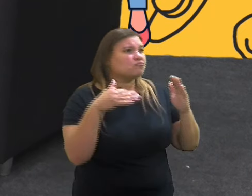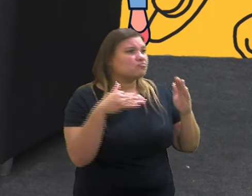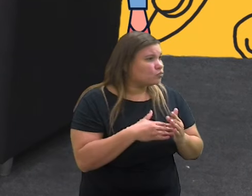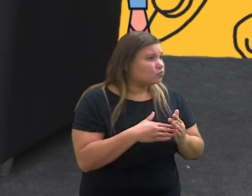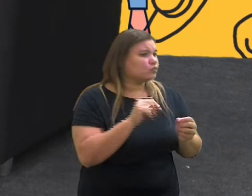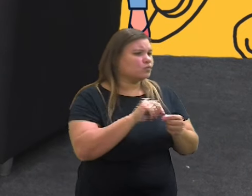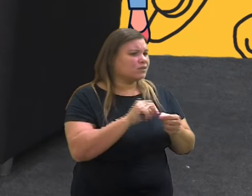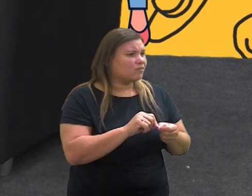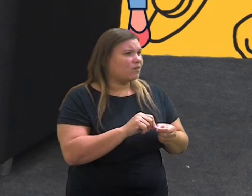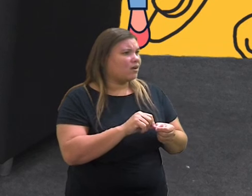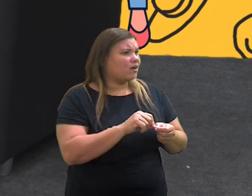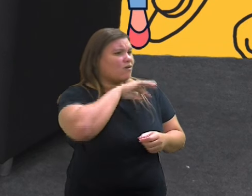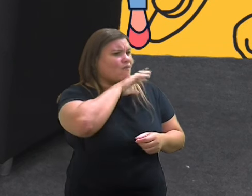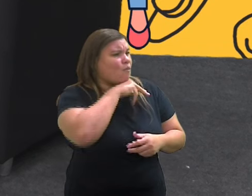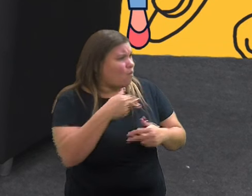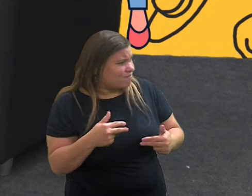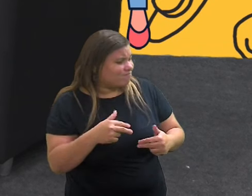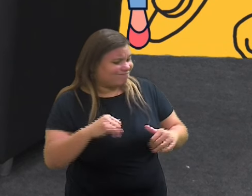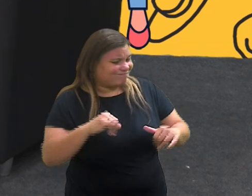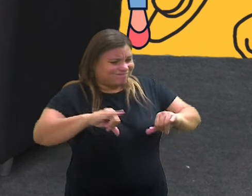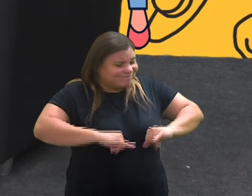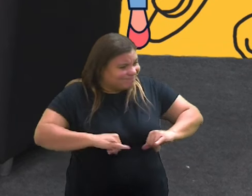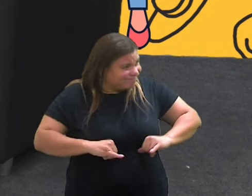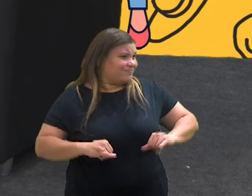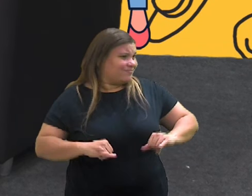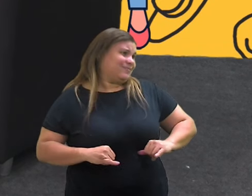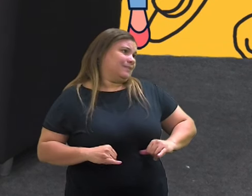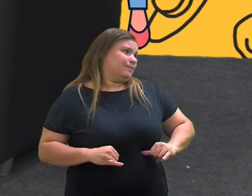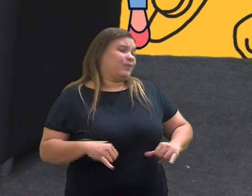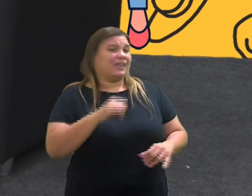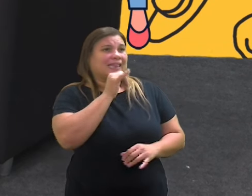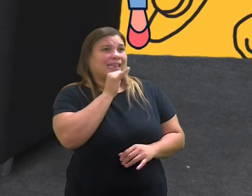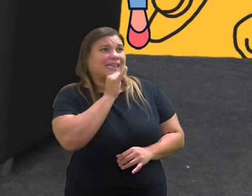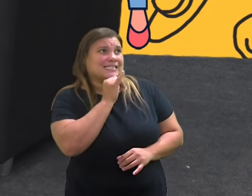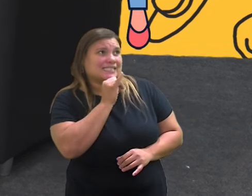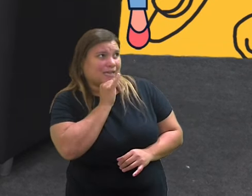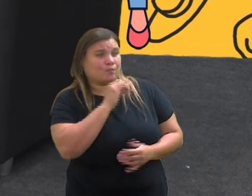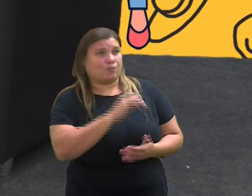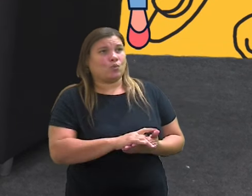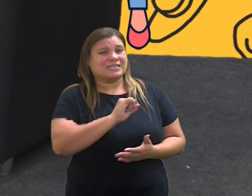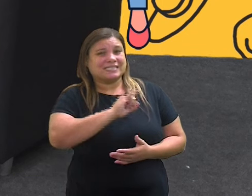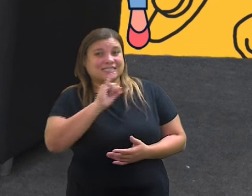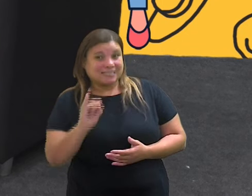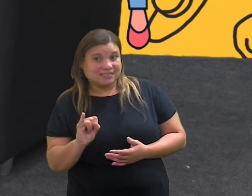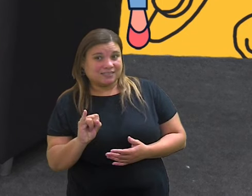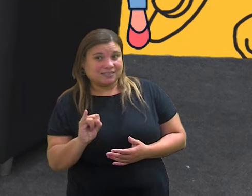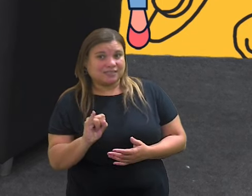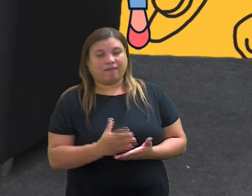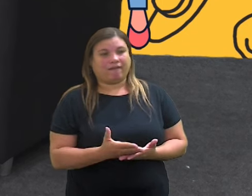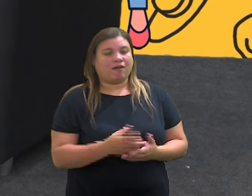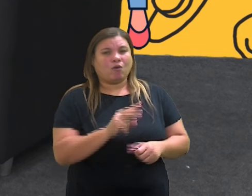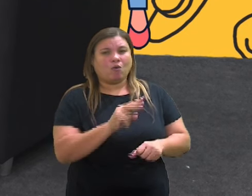um ferimento, seja negligenciá-los. O que é que eu falo como negligenciar? É deixar de dar